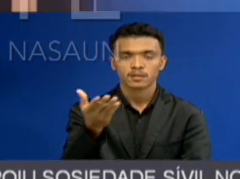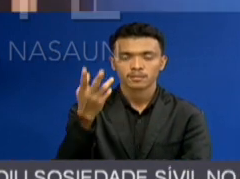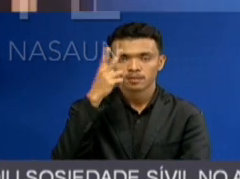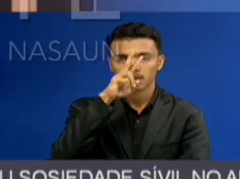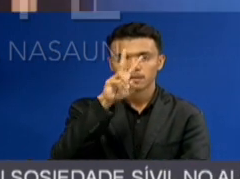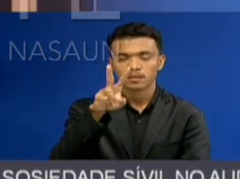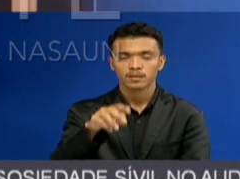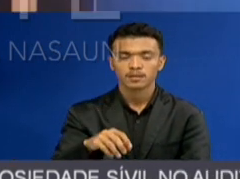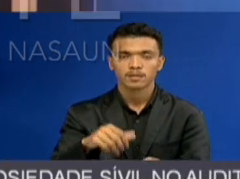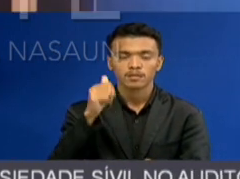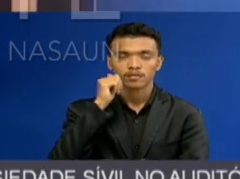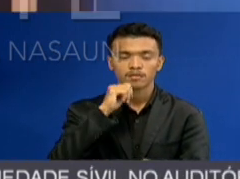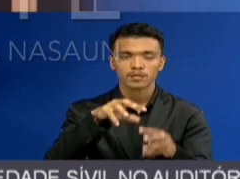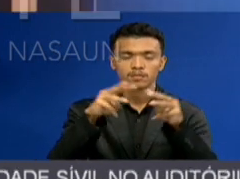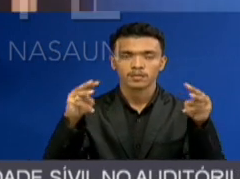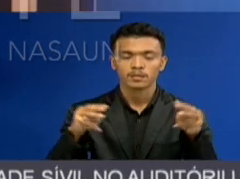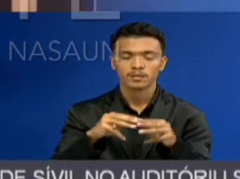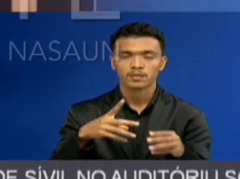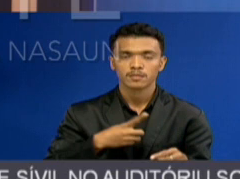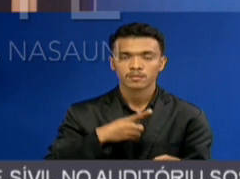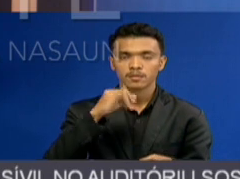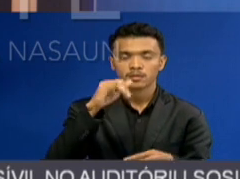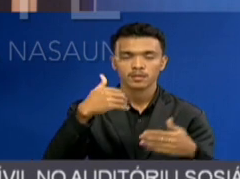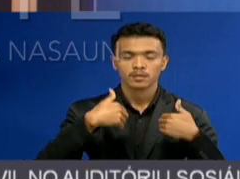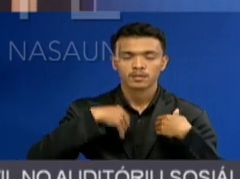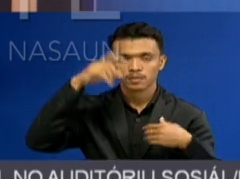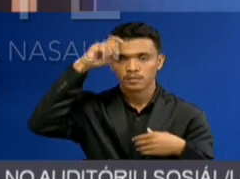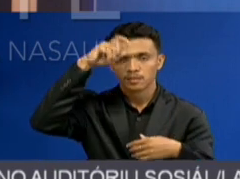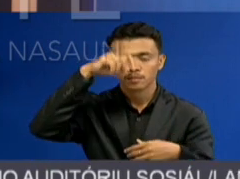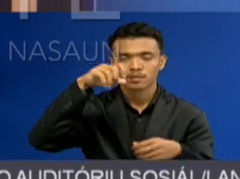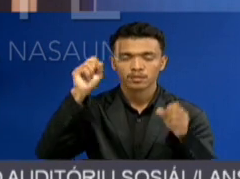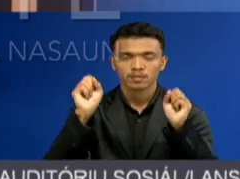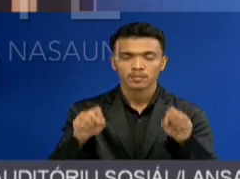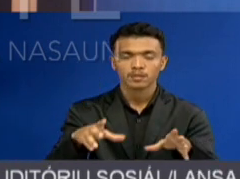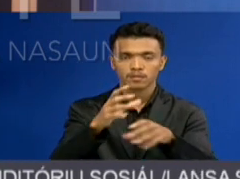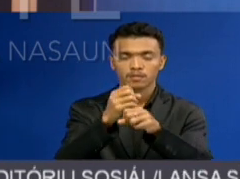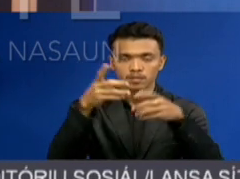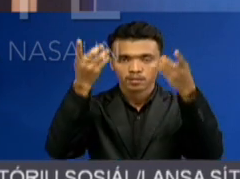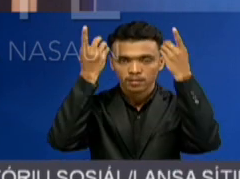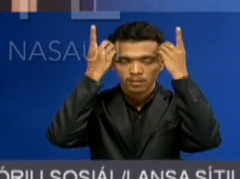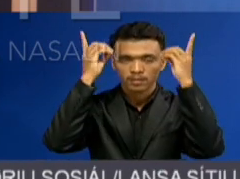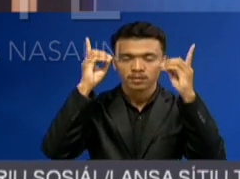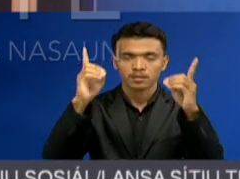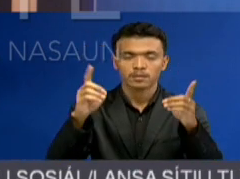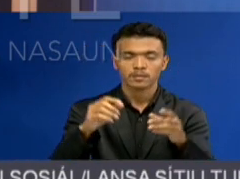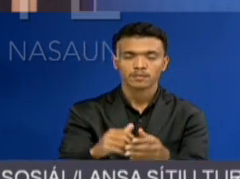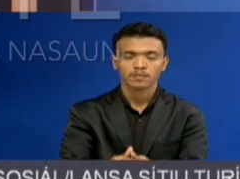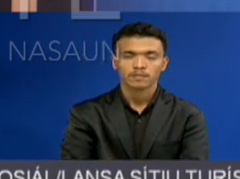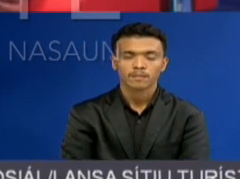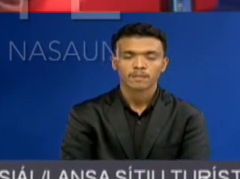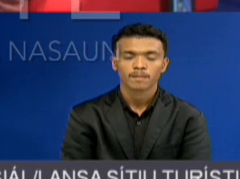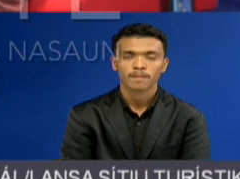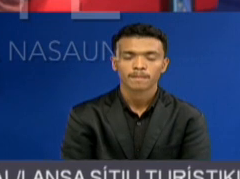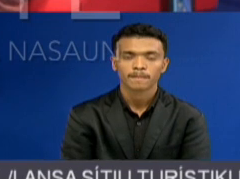iha feto Sira he município de Sira iha conhecimento cliano na ato bele fonte decisão ba iha candidato ba iha sefisuku.